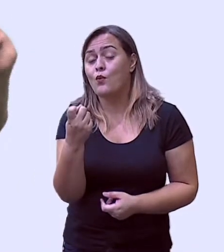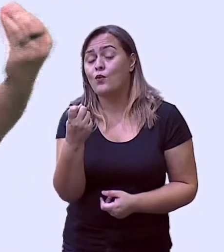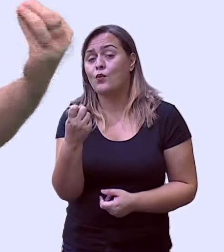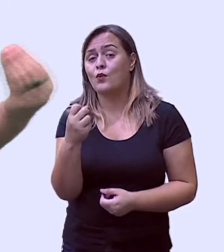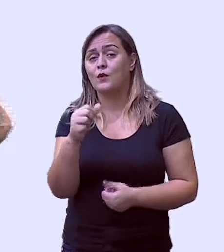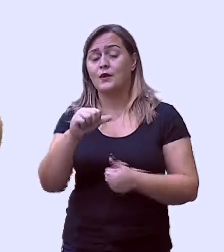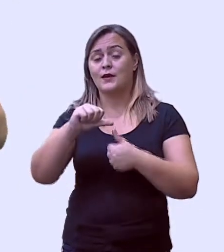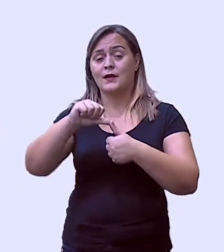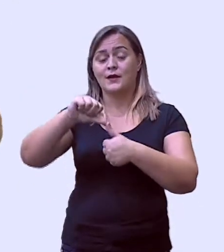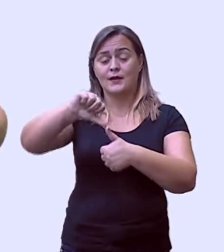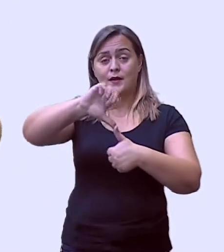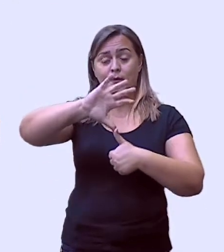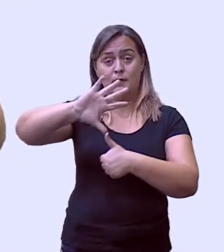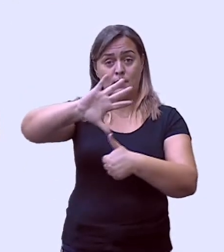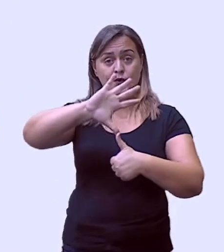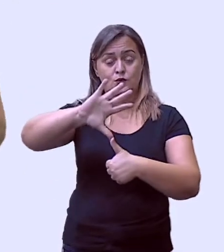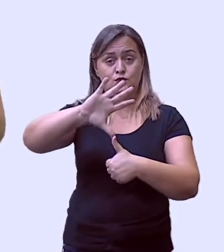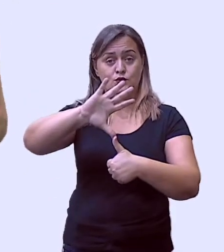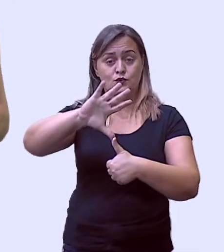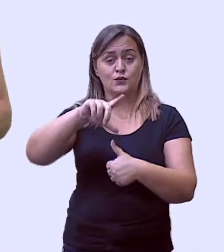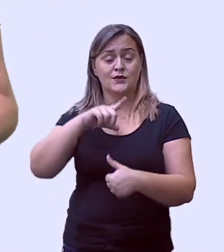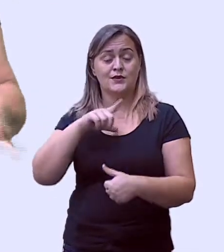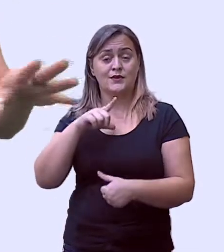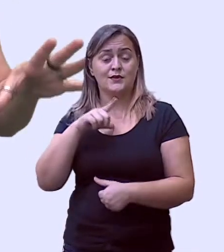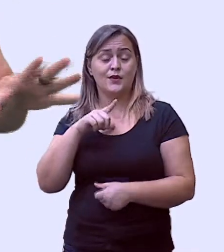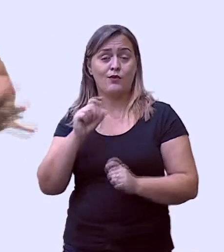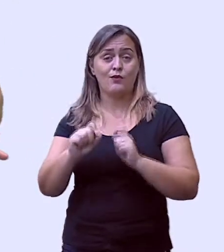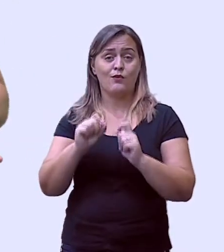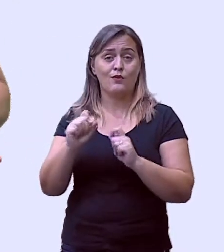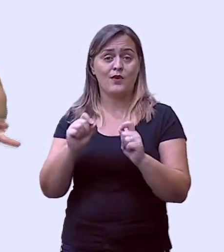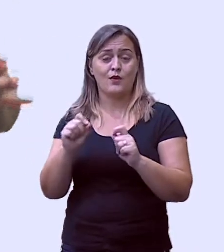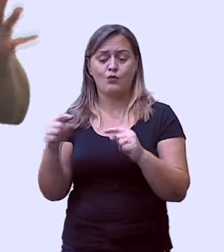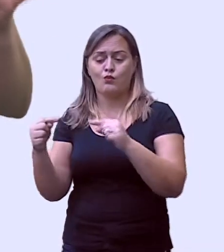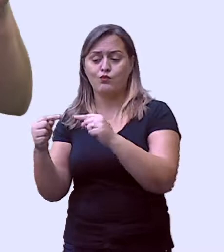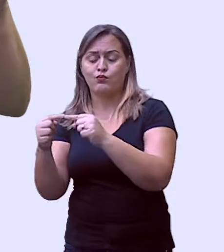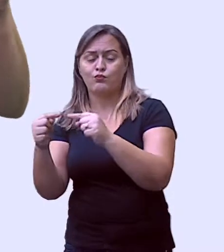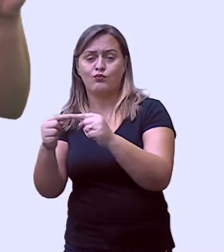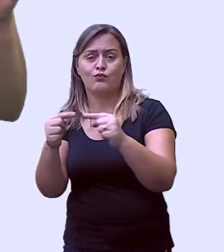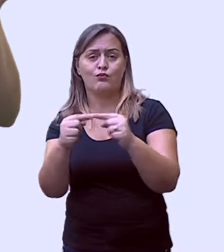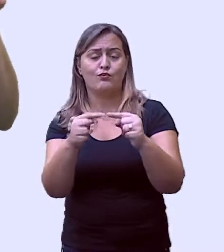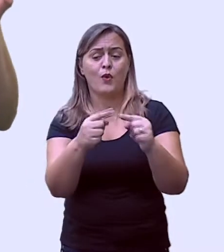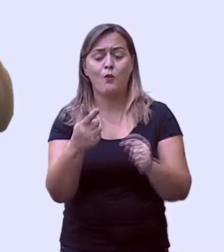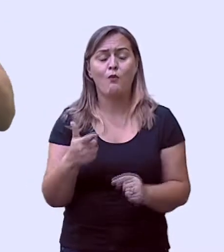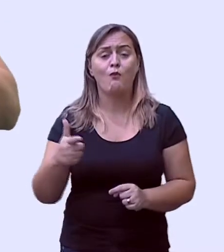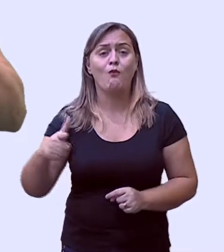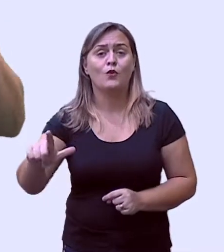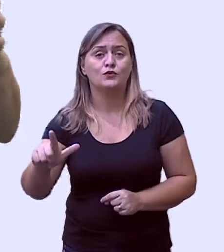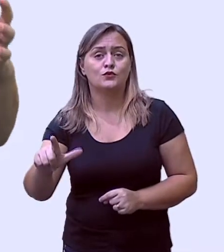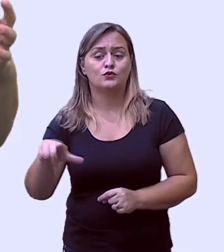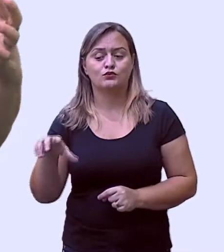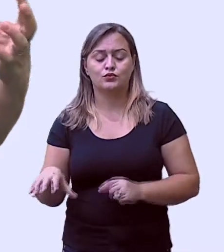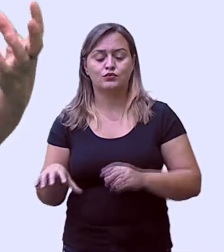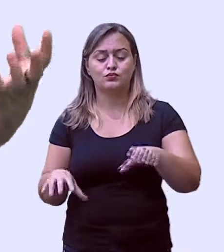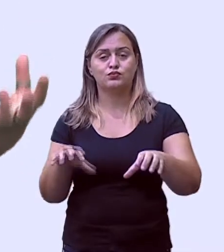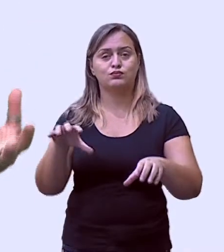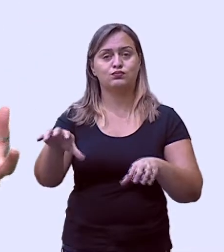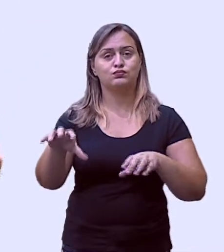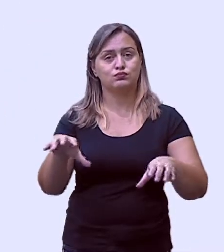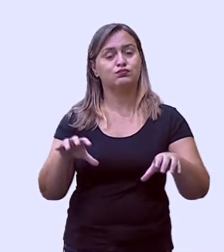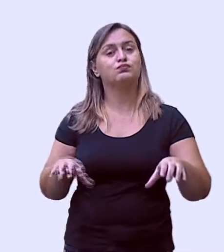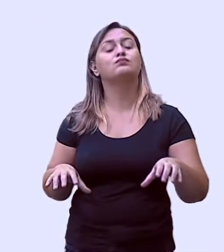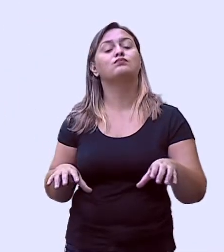tantos contatos biogeográficos. A região, ela fica compreendida por formações